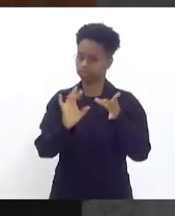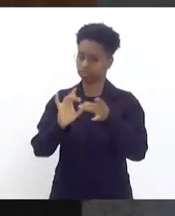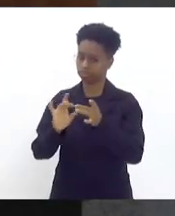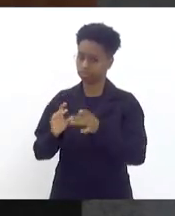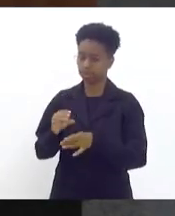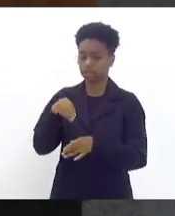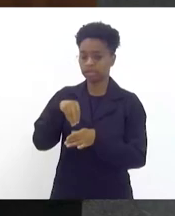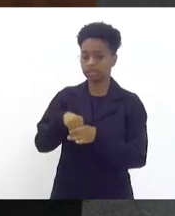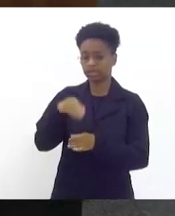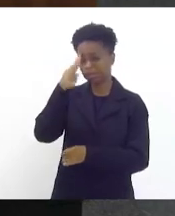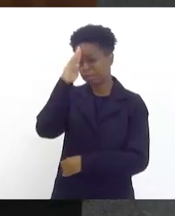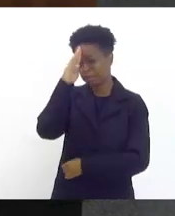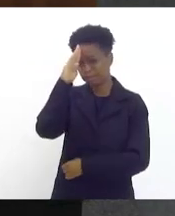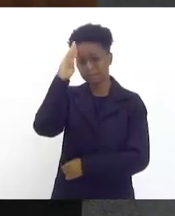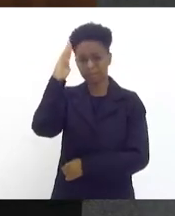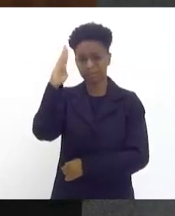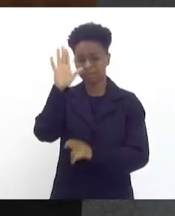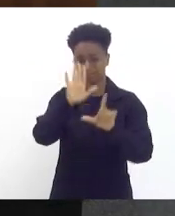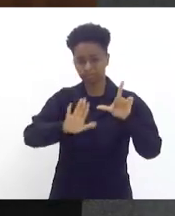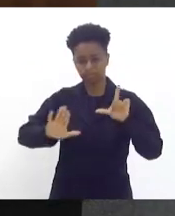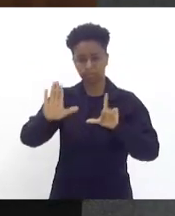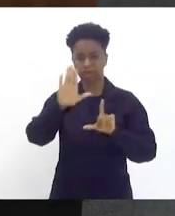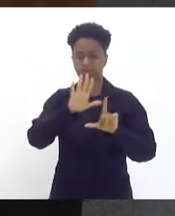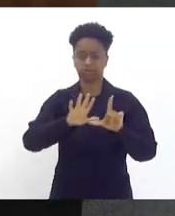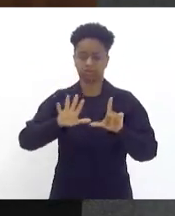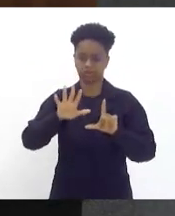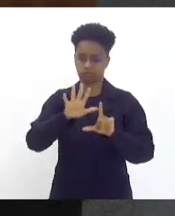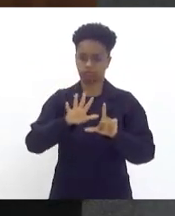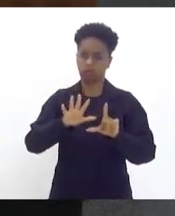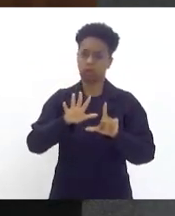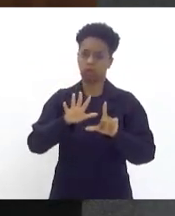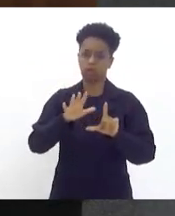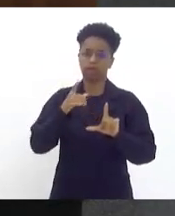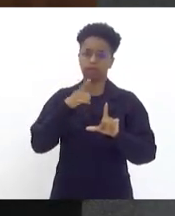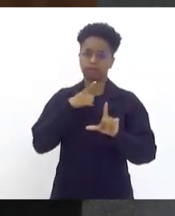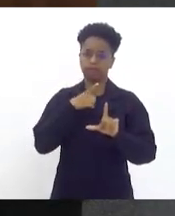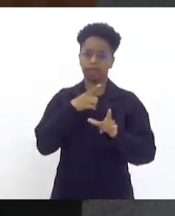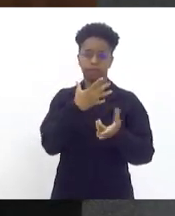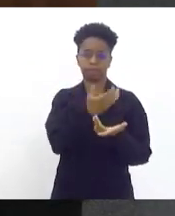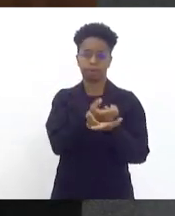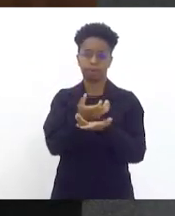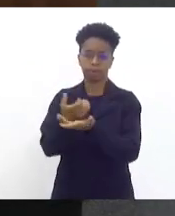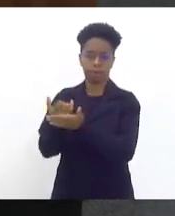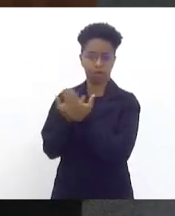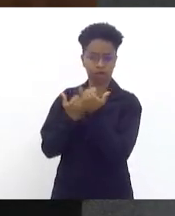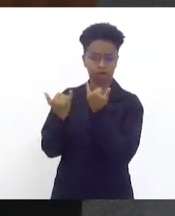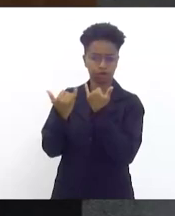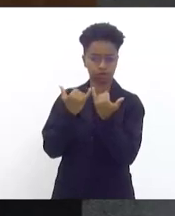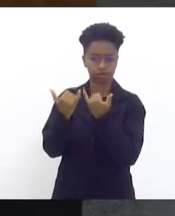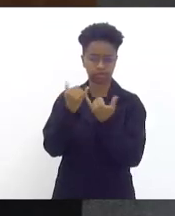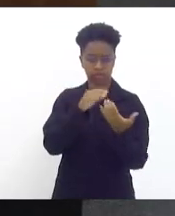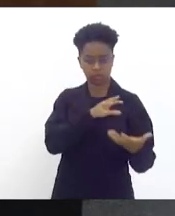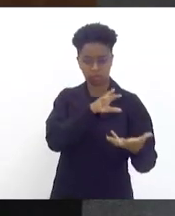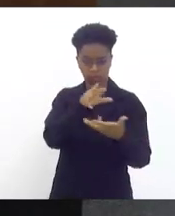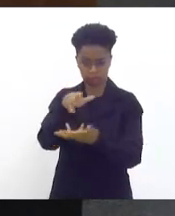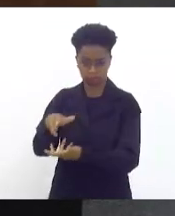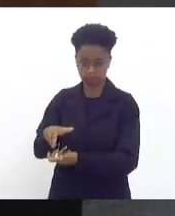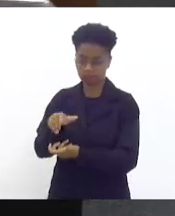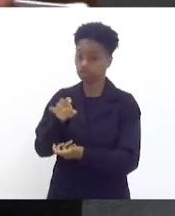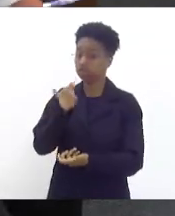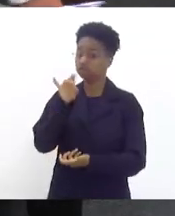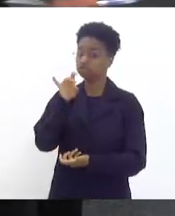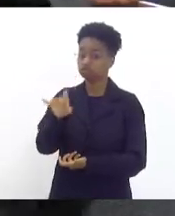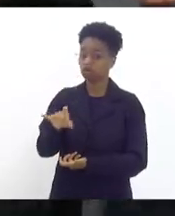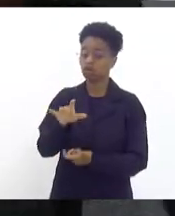numa das maiores plataformas de abrigo de tráfego de dados internacionais só